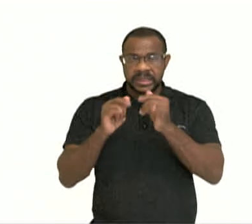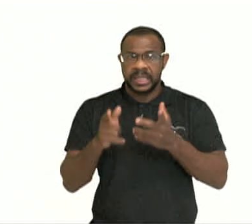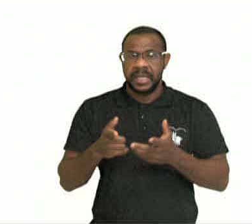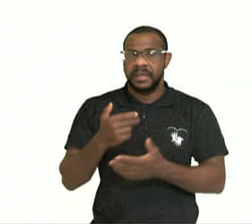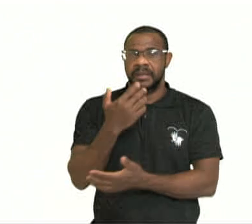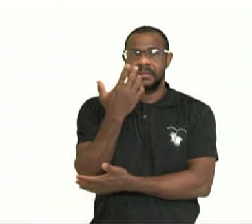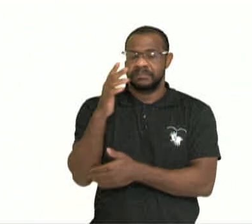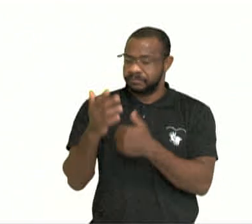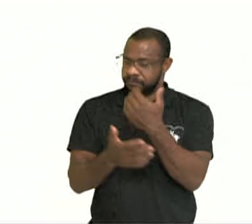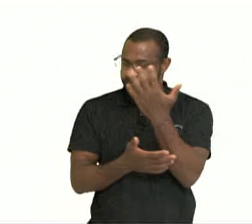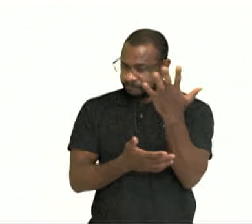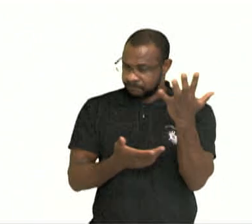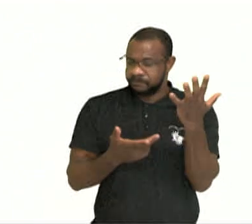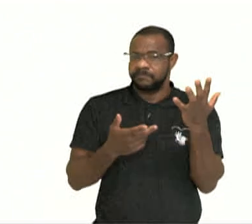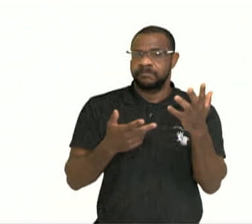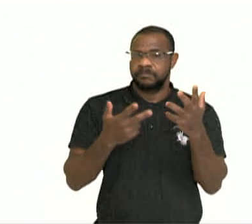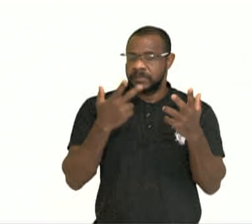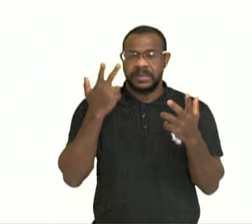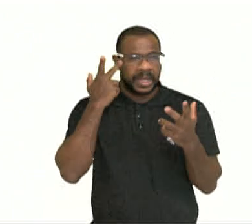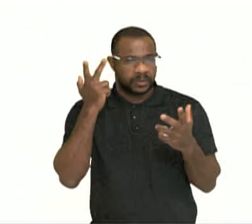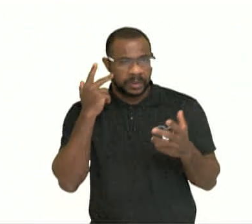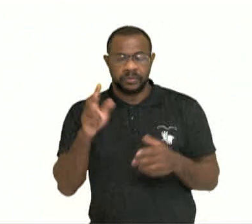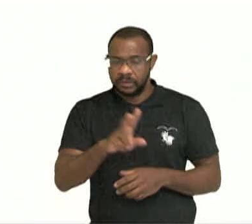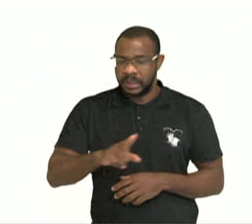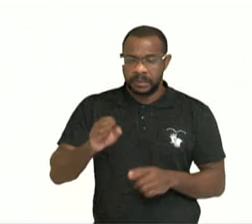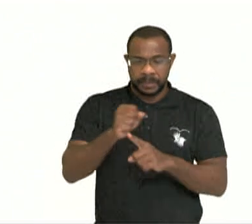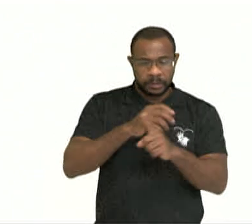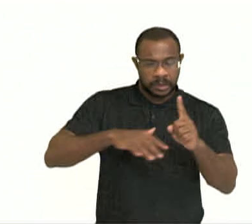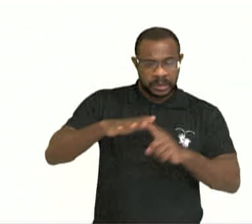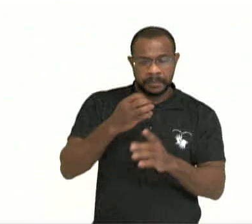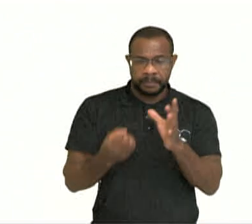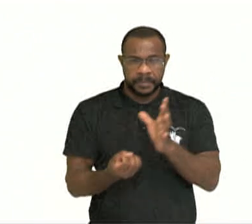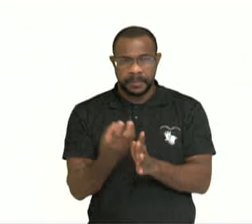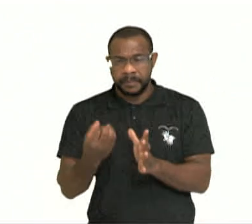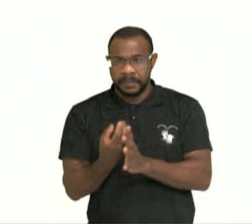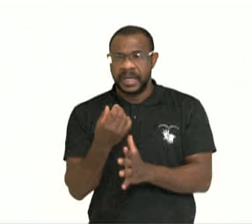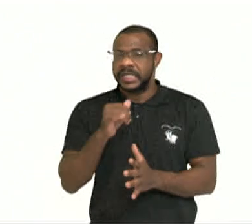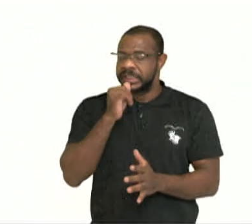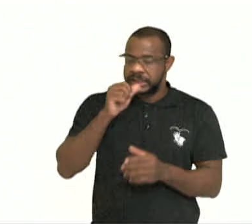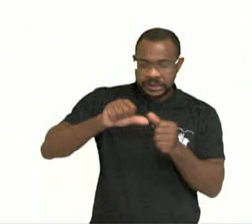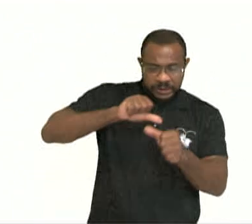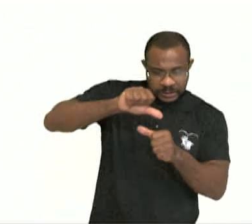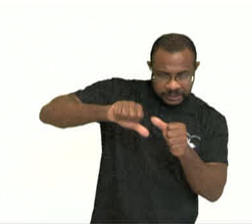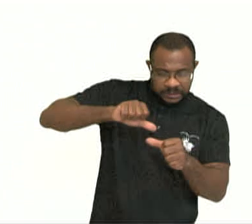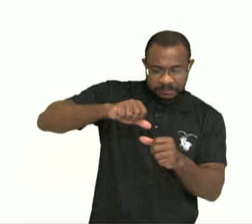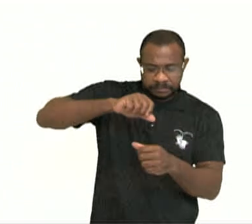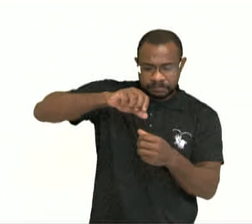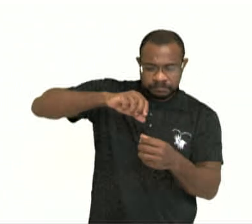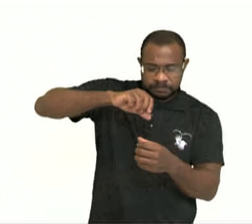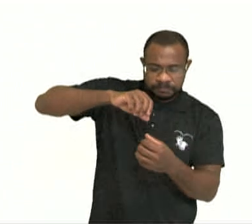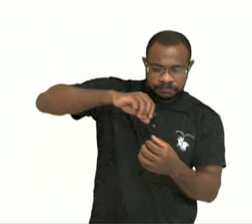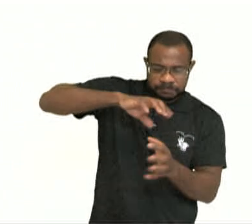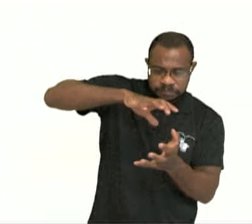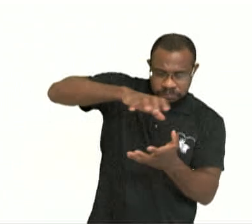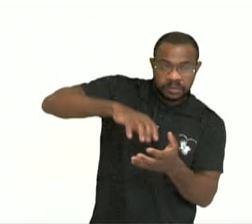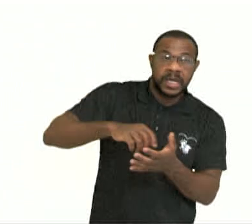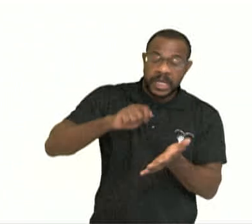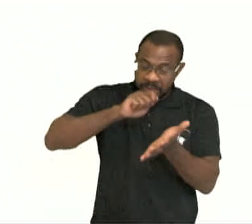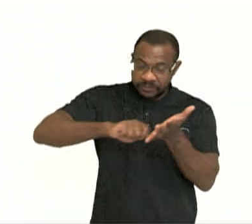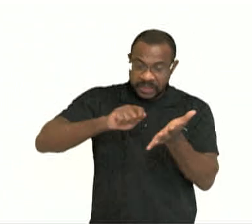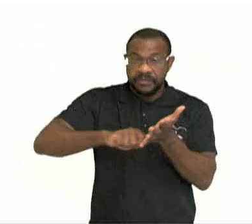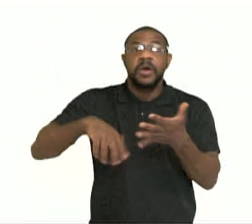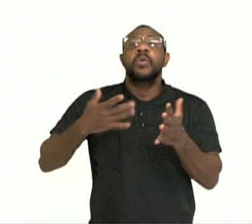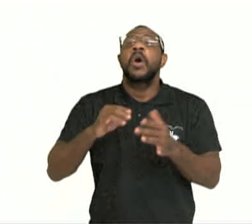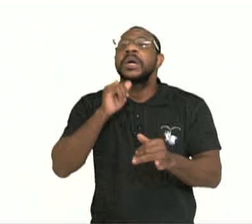naturais ou artificiais, utilizados pela sociedade para a produção de algum tipo de energia, descreva quais as fontes de